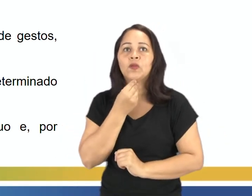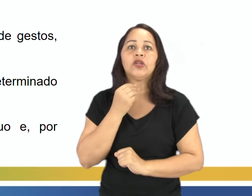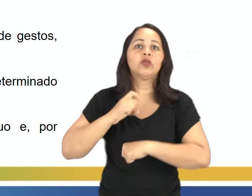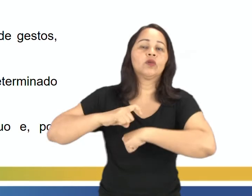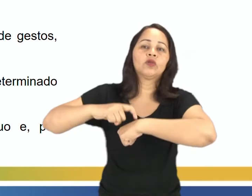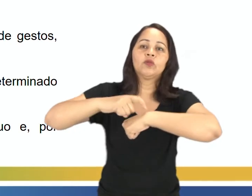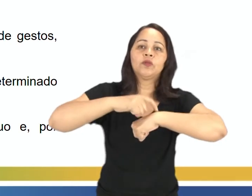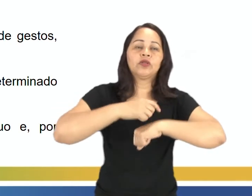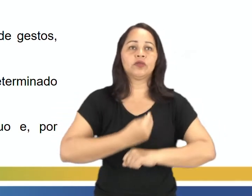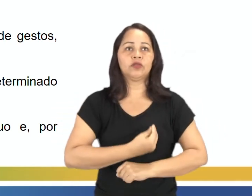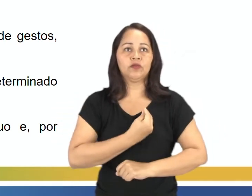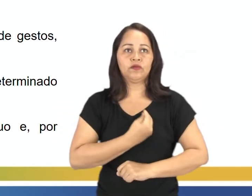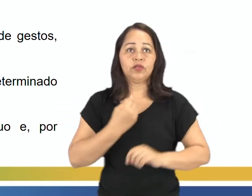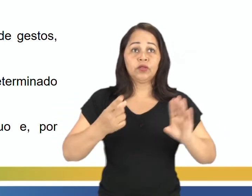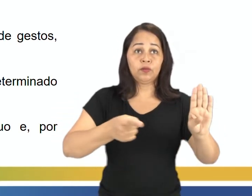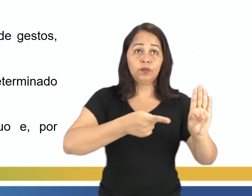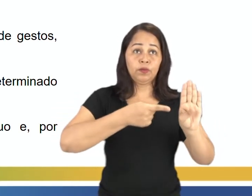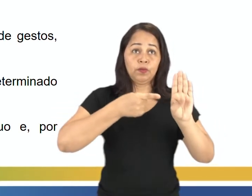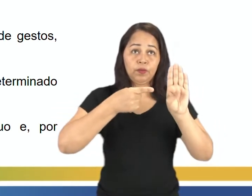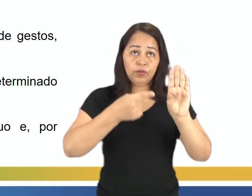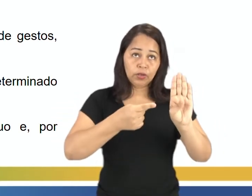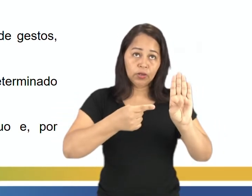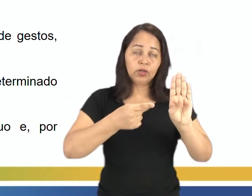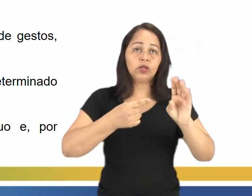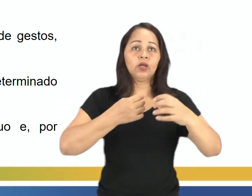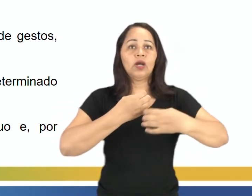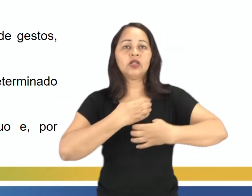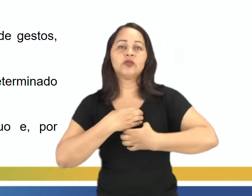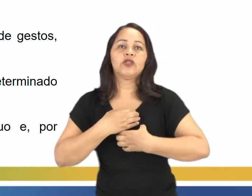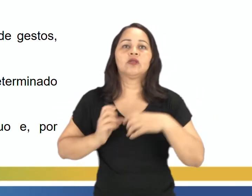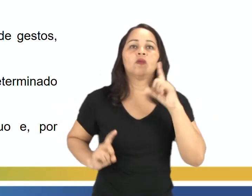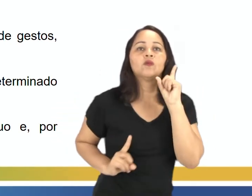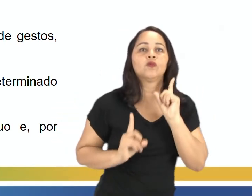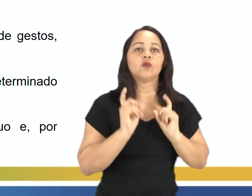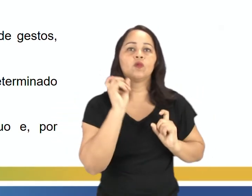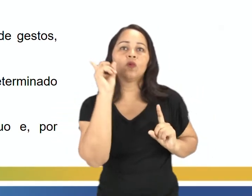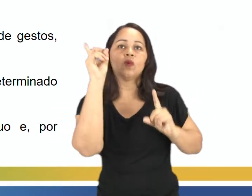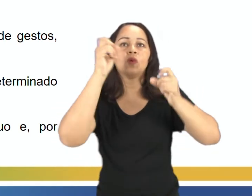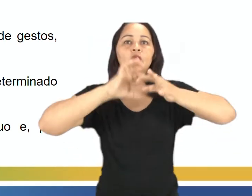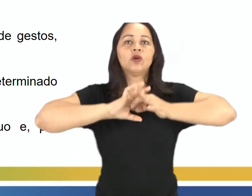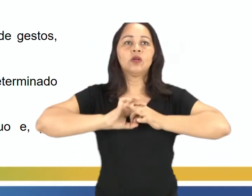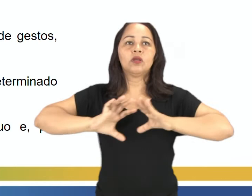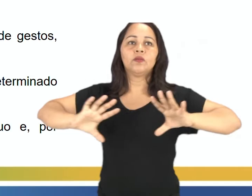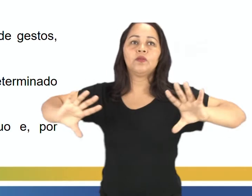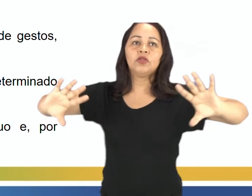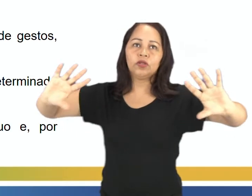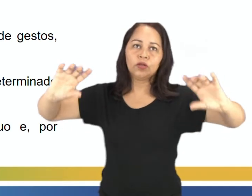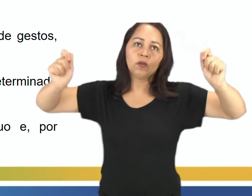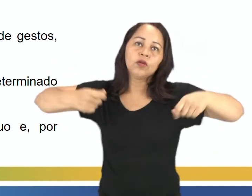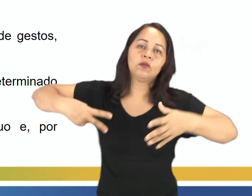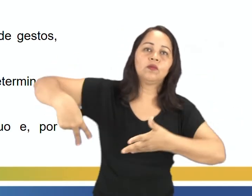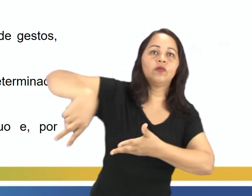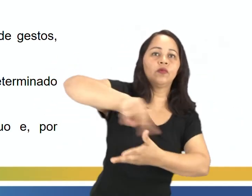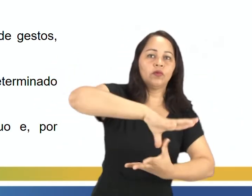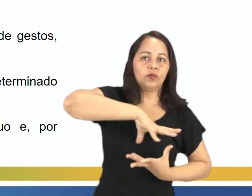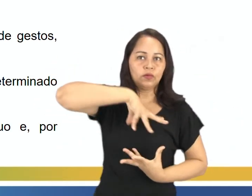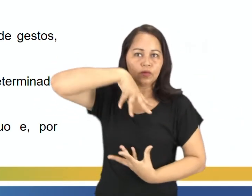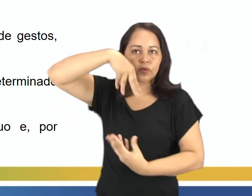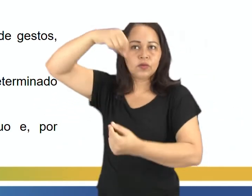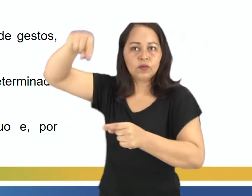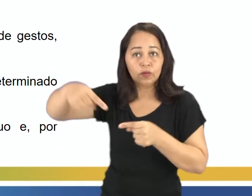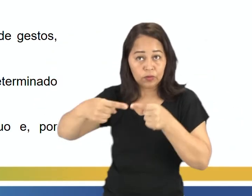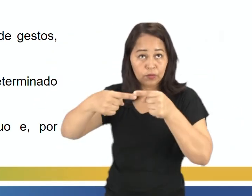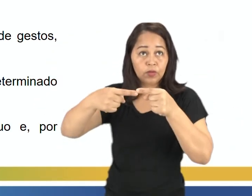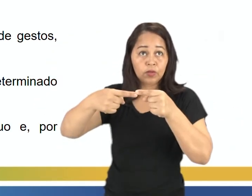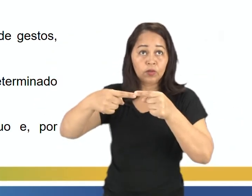expressão corporal que ultrapassa os limites físicos, possibilitando ao homem a liberação do seu espírito? Será que é esse